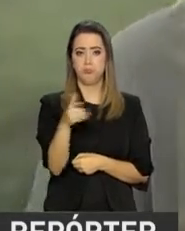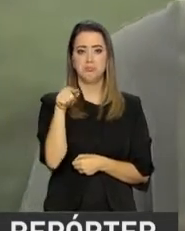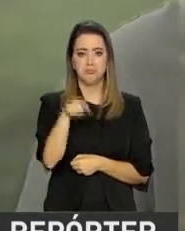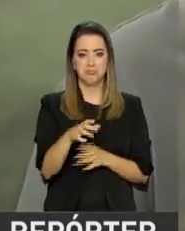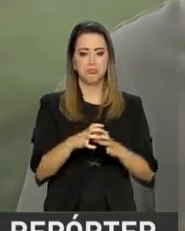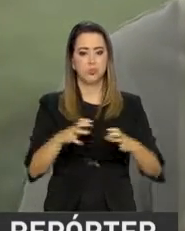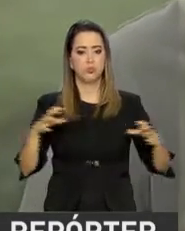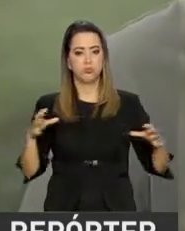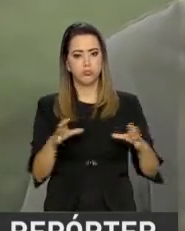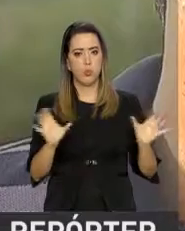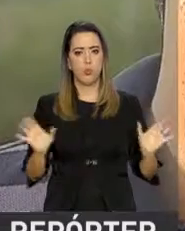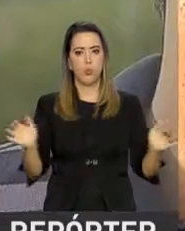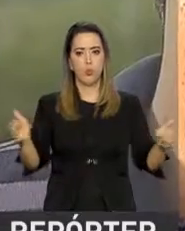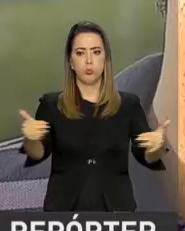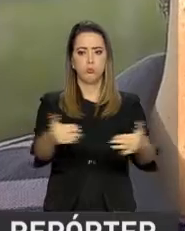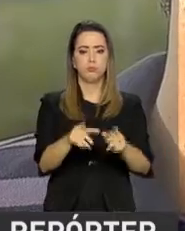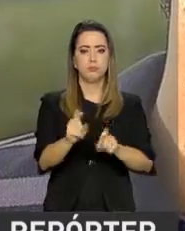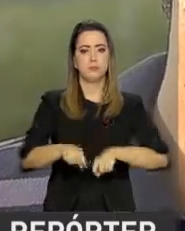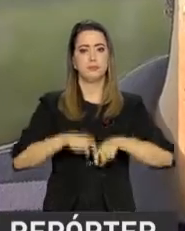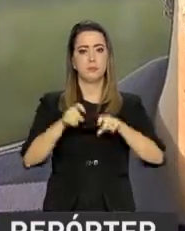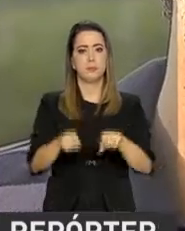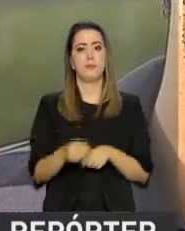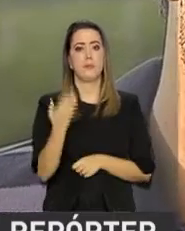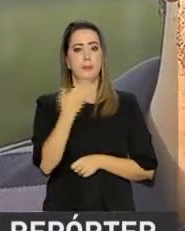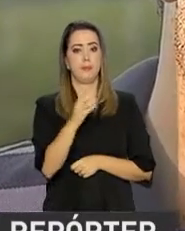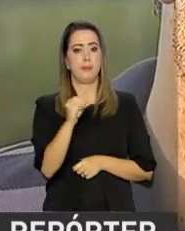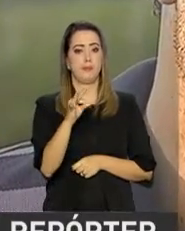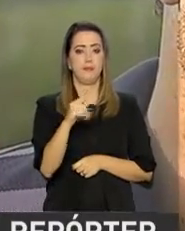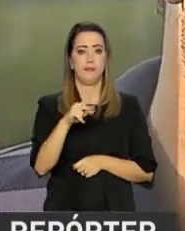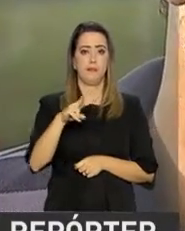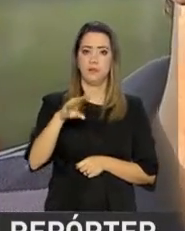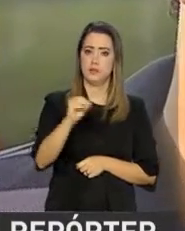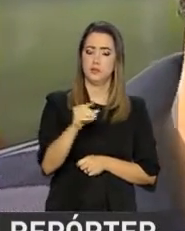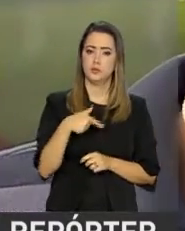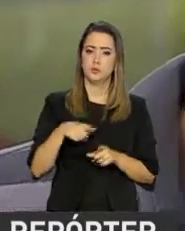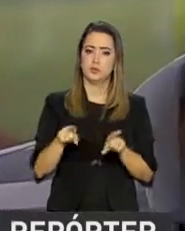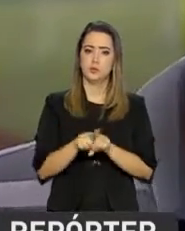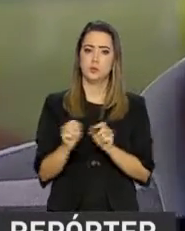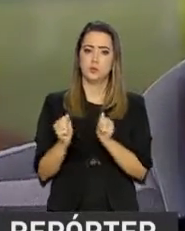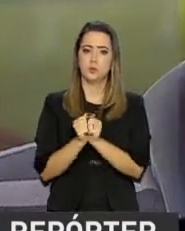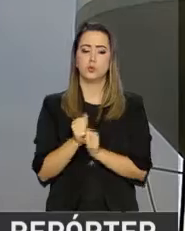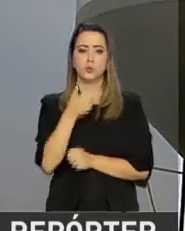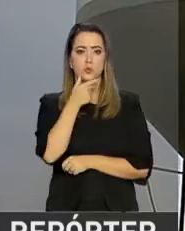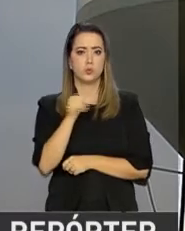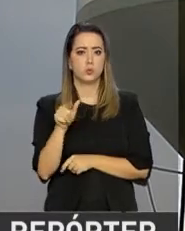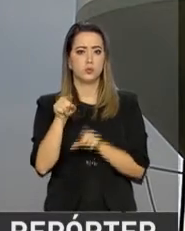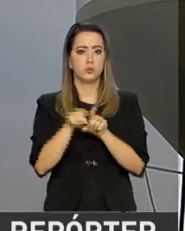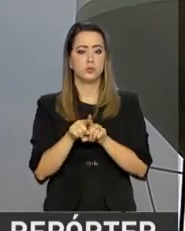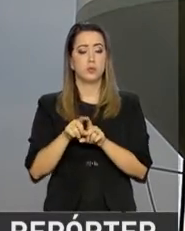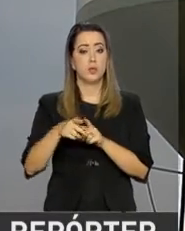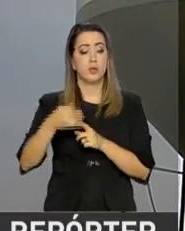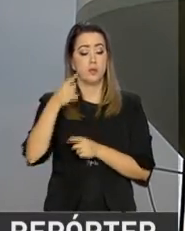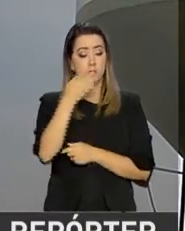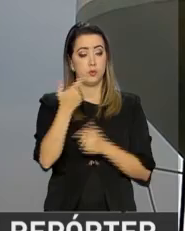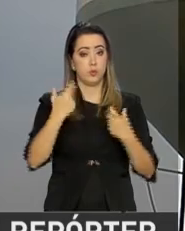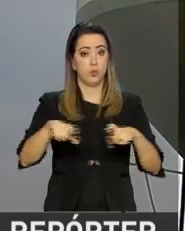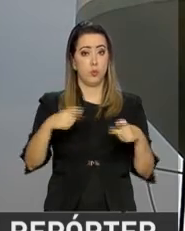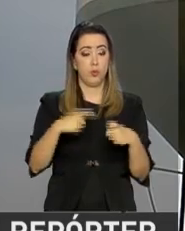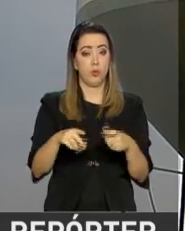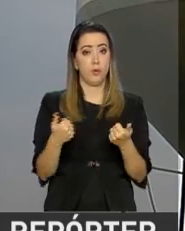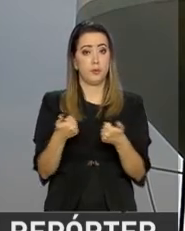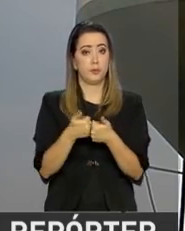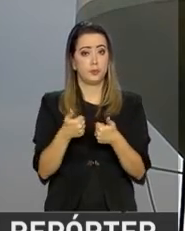de produtores como o otávio que tem um condomínio rural com os irmãos na região na fazenda da esperança em